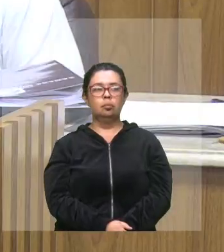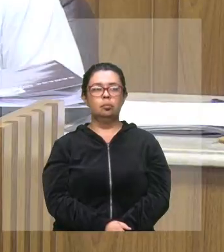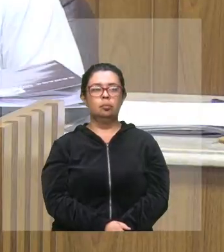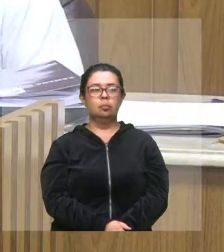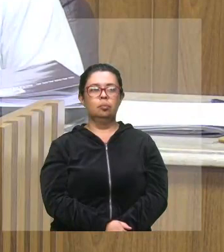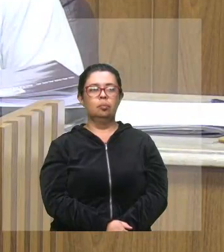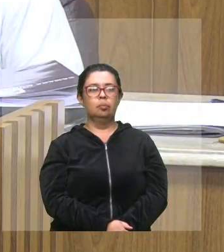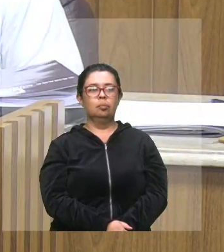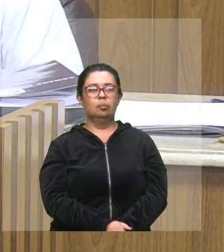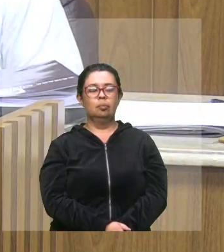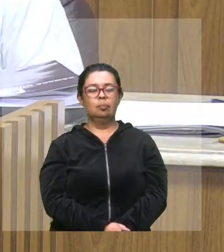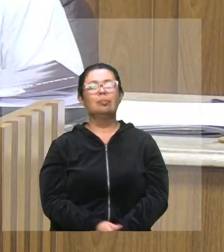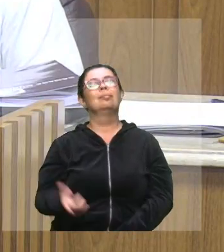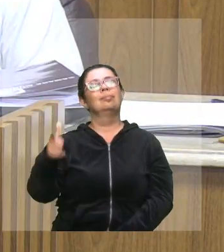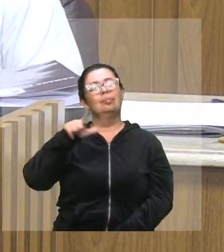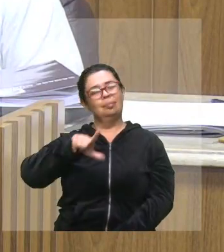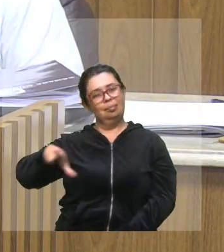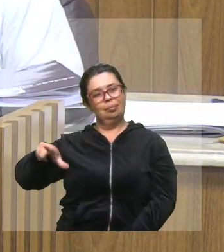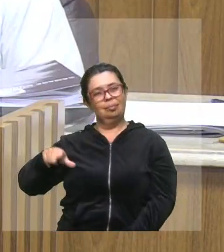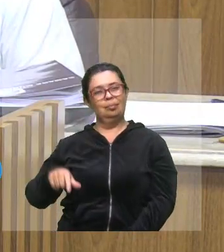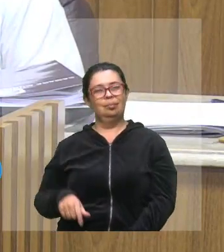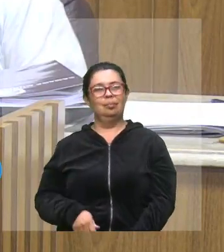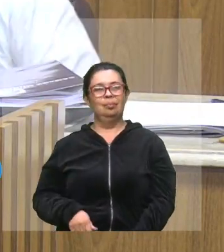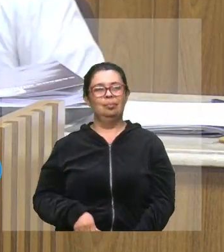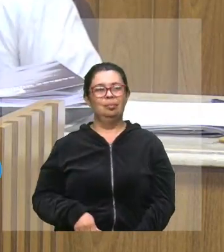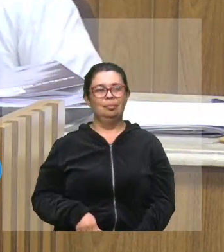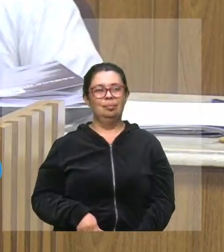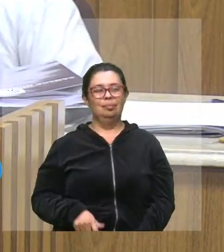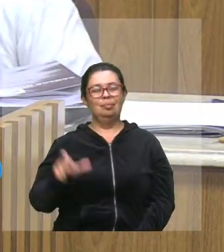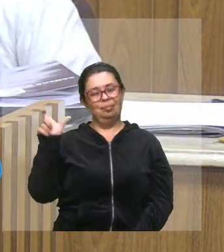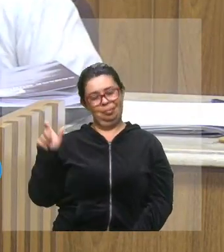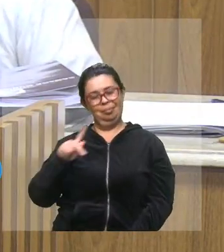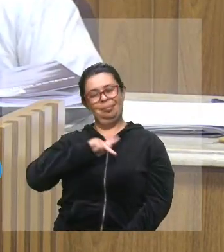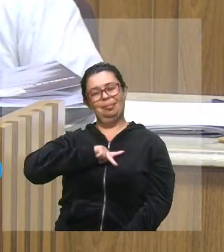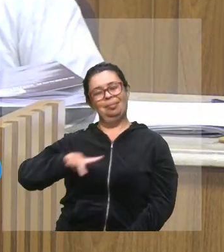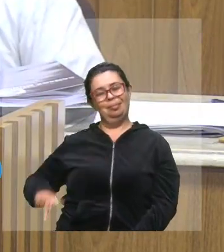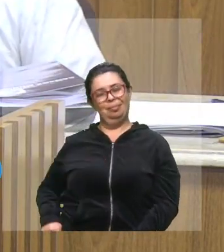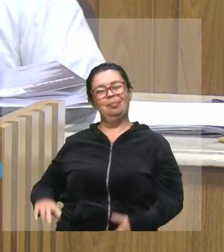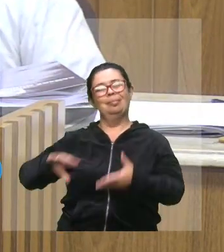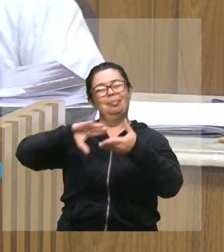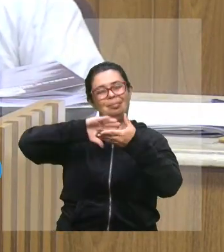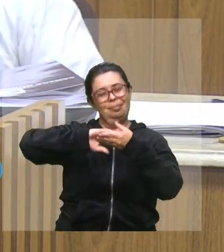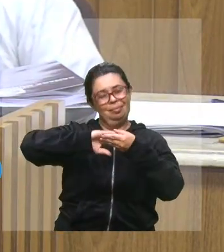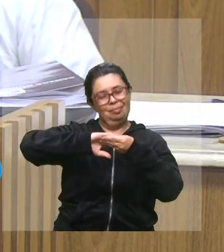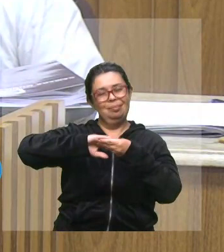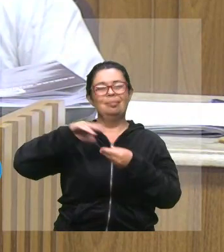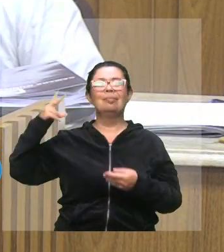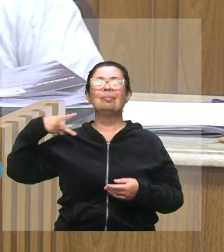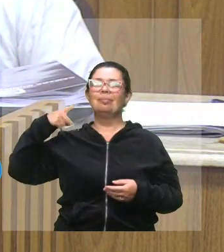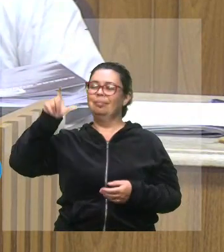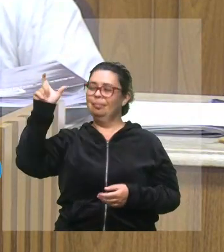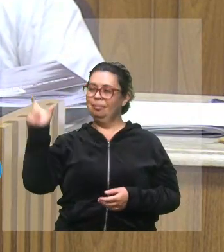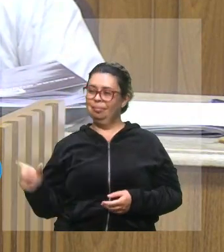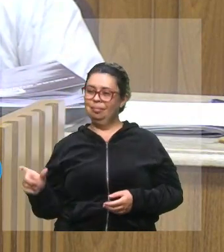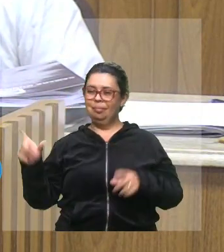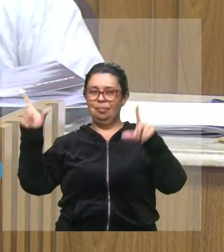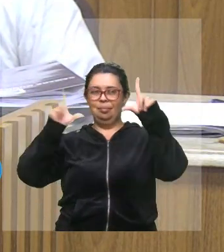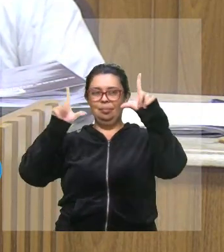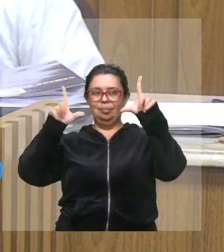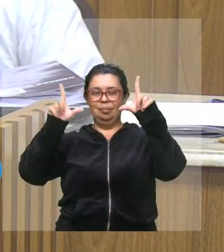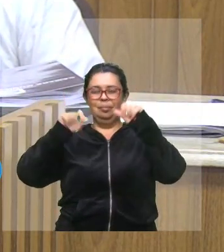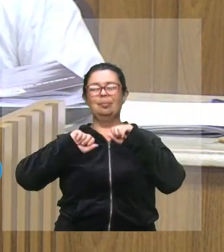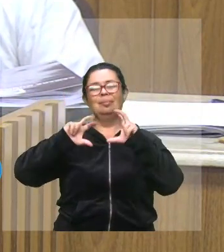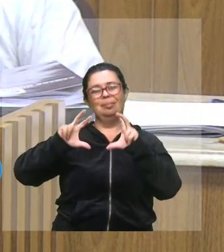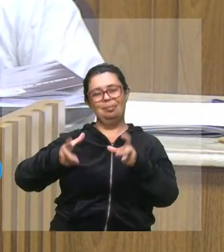Mais uma vez, na pessoa do presidente, cumprimento os demais vereadores, o público que nos assiste através da